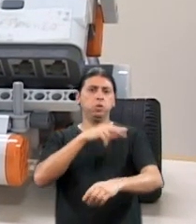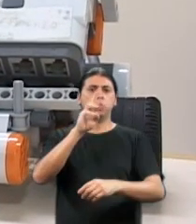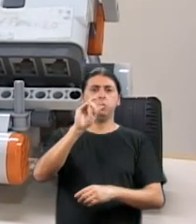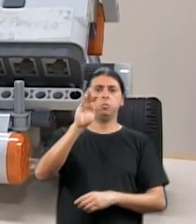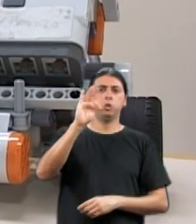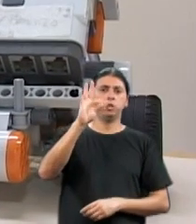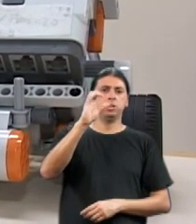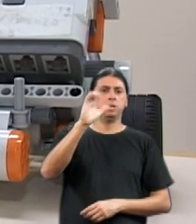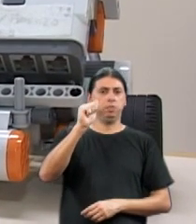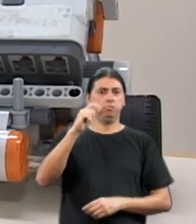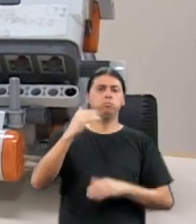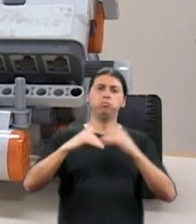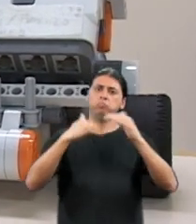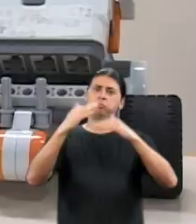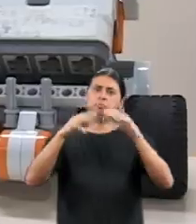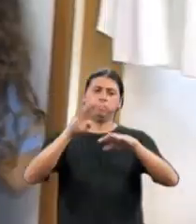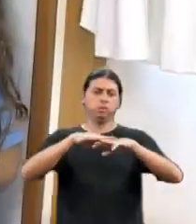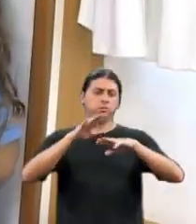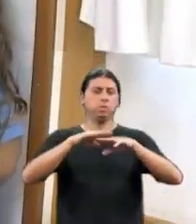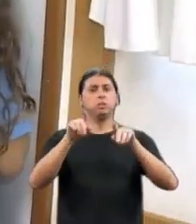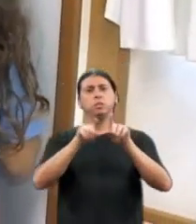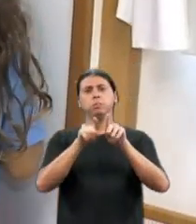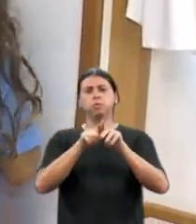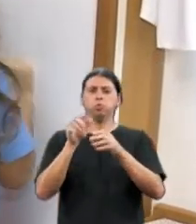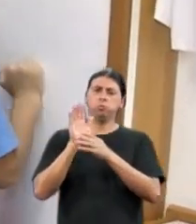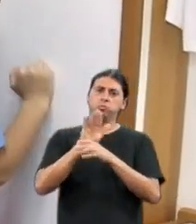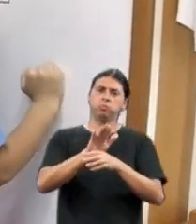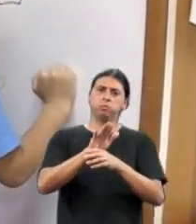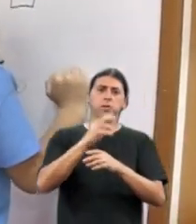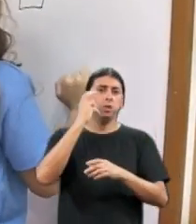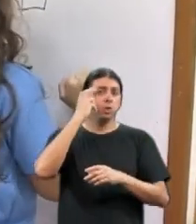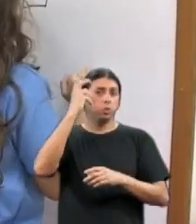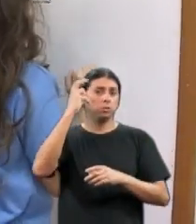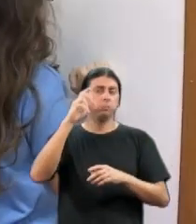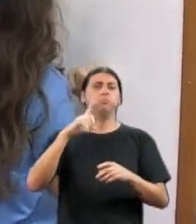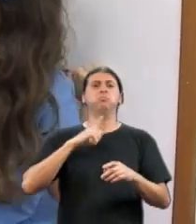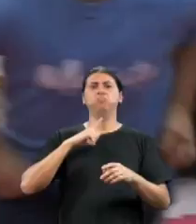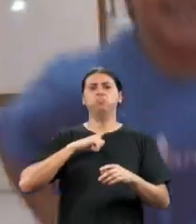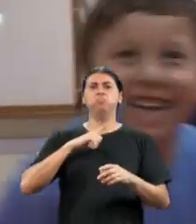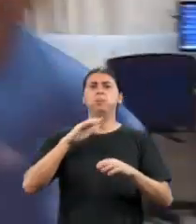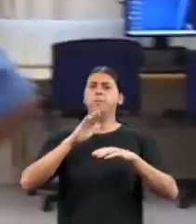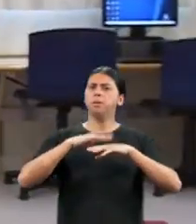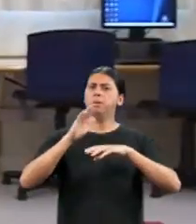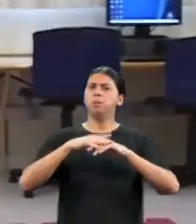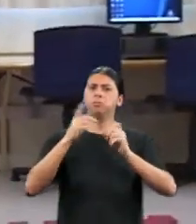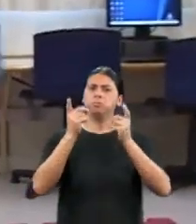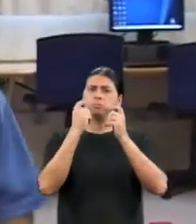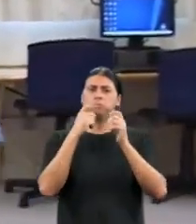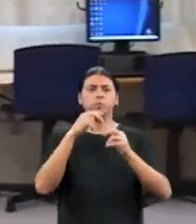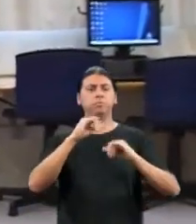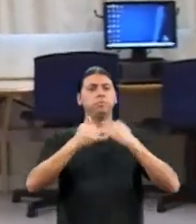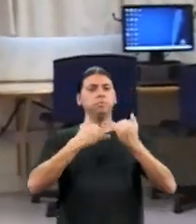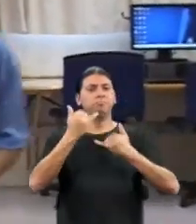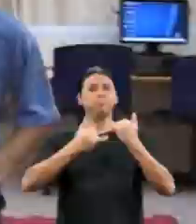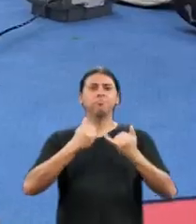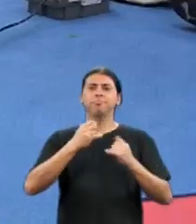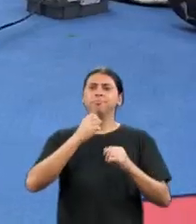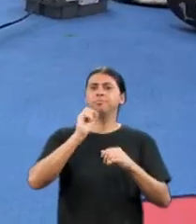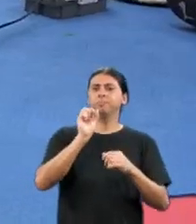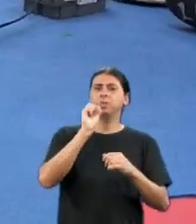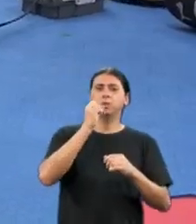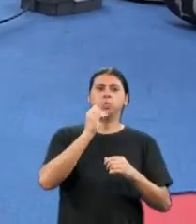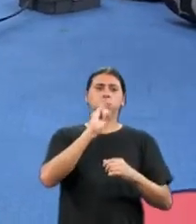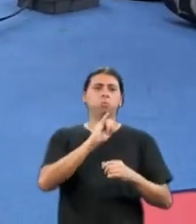O desenvolvimento da matemática, da cooperação e da lógica ficam muito mais interessantes e divertidos quando se